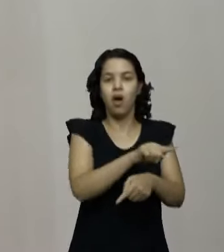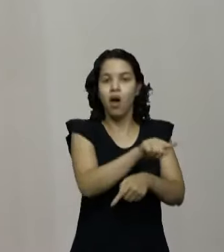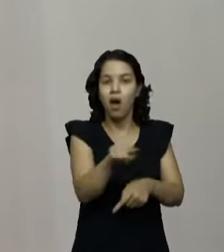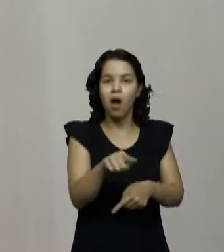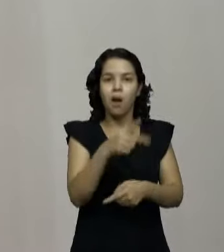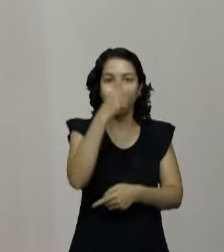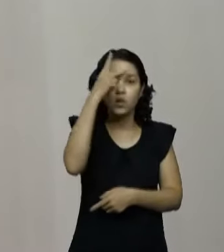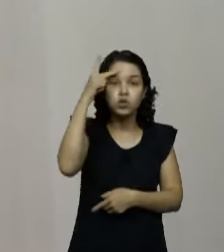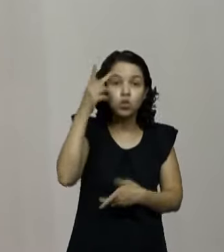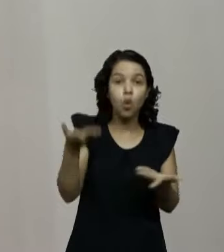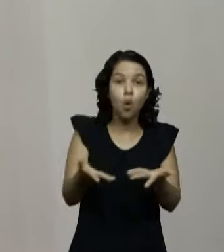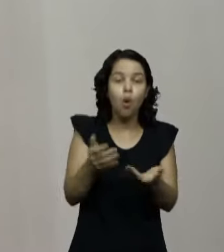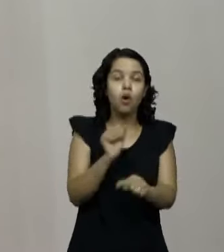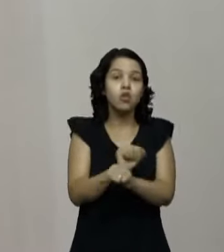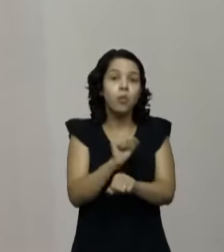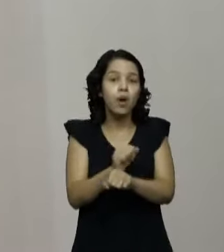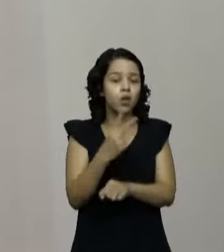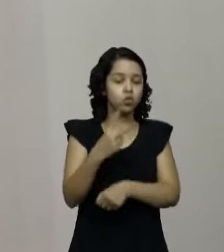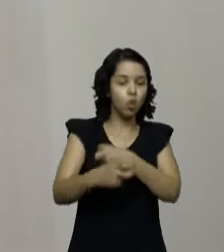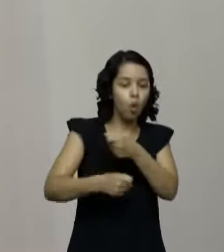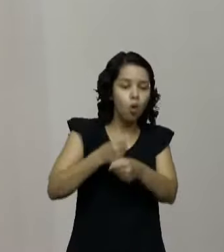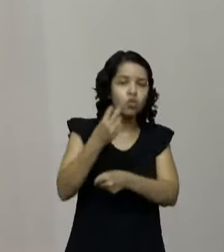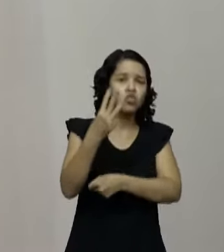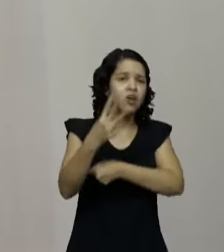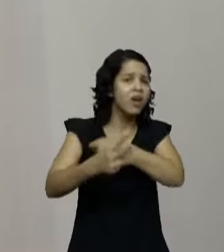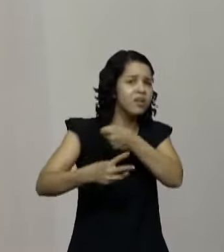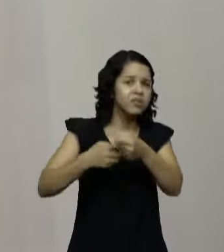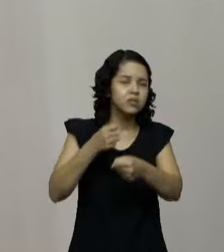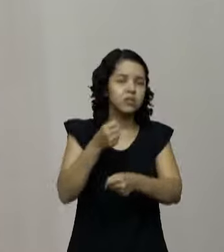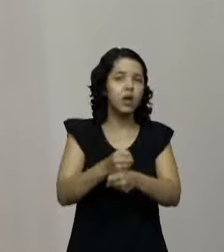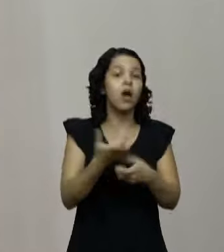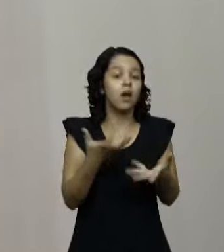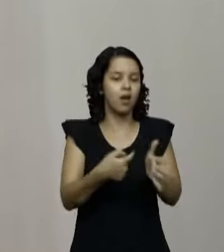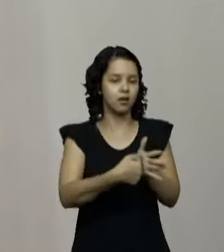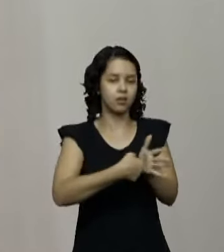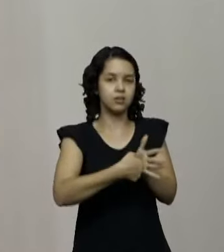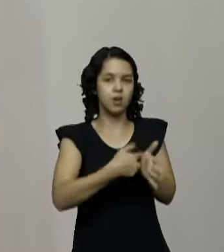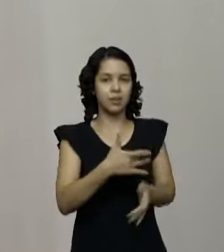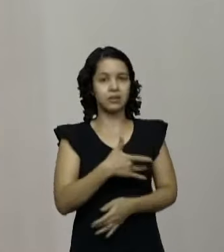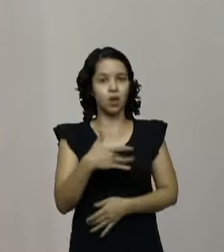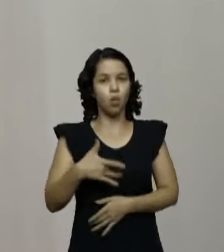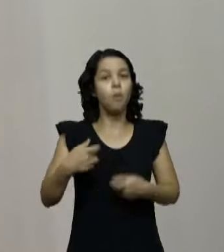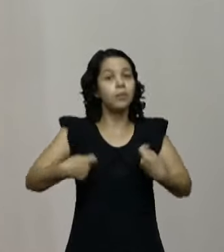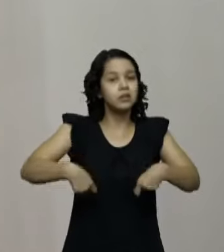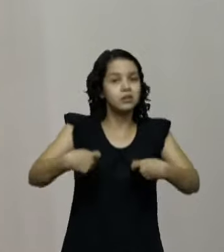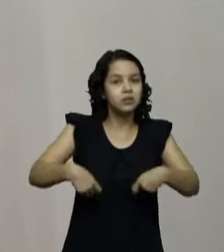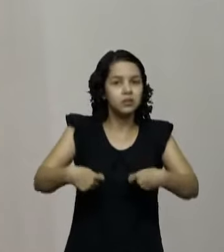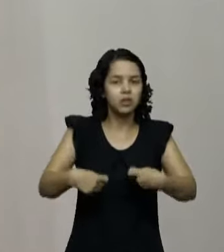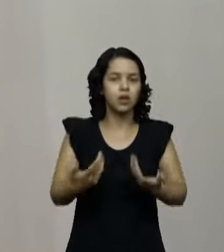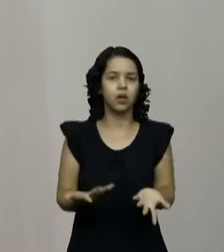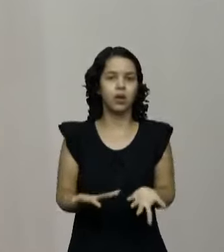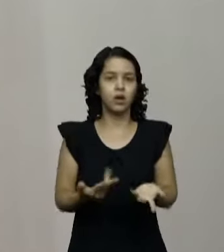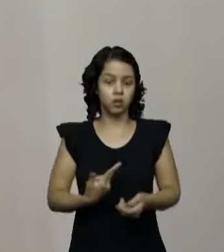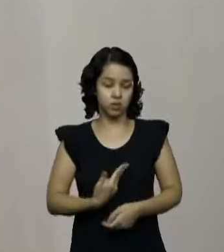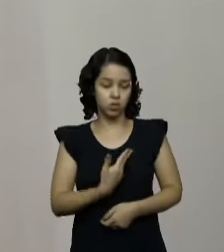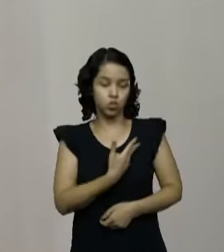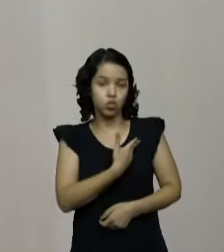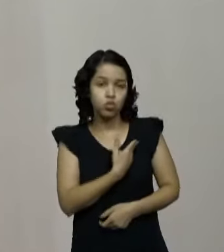estão aguardando 2, 3 anos para fazer um exame de saúde que está precisando, uma pequena